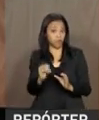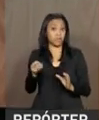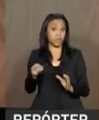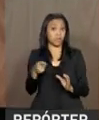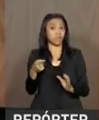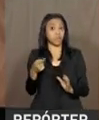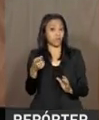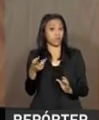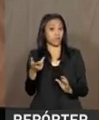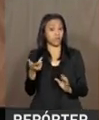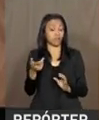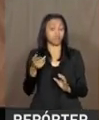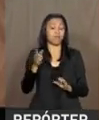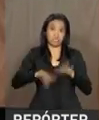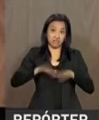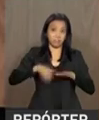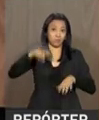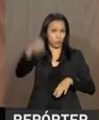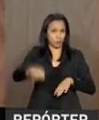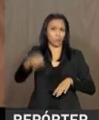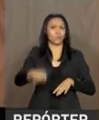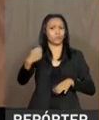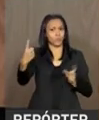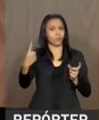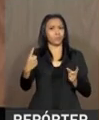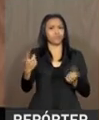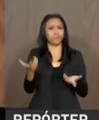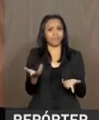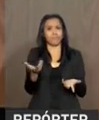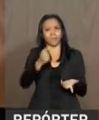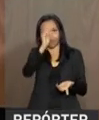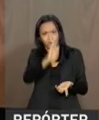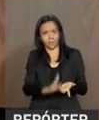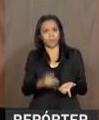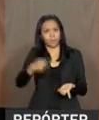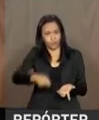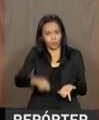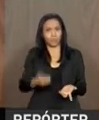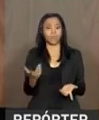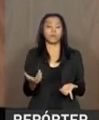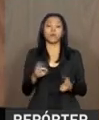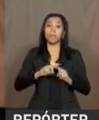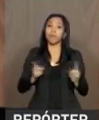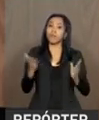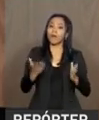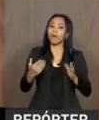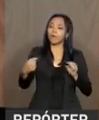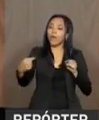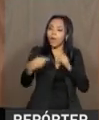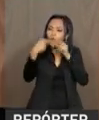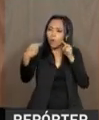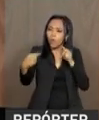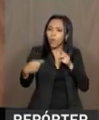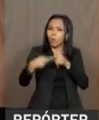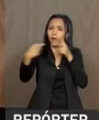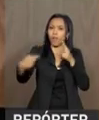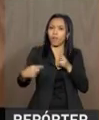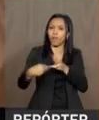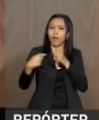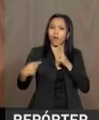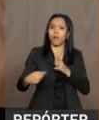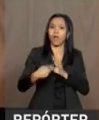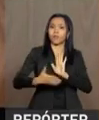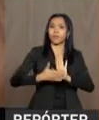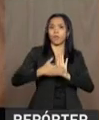né, sobre o Brasil, mas que, felizmente, agora começa a convergir com as nossas propostas, as práticas e o que já está